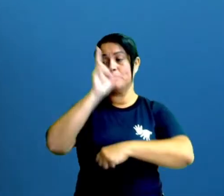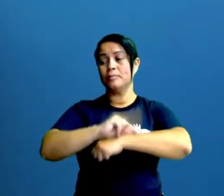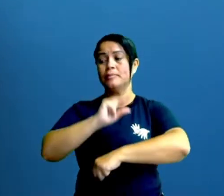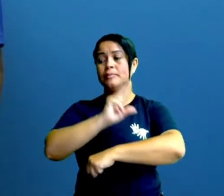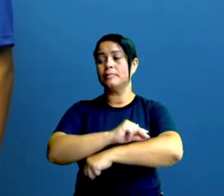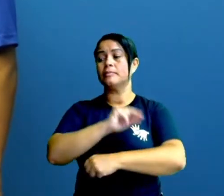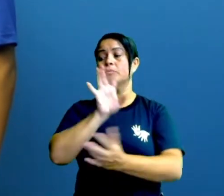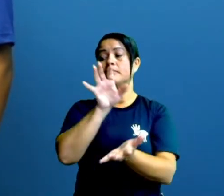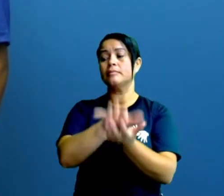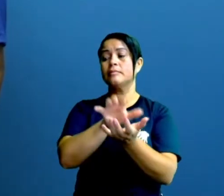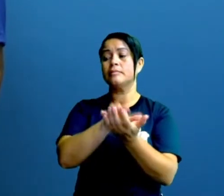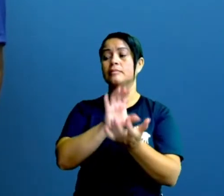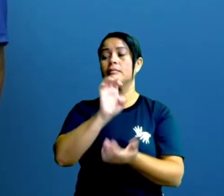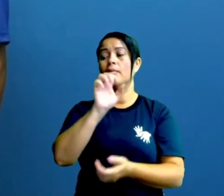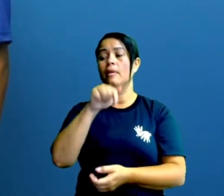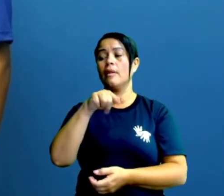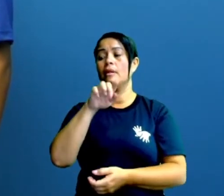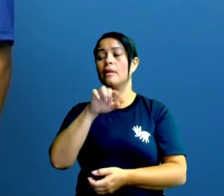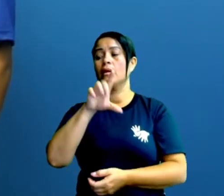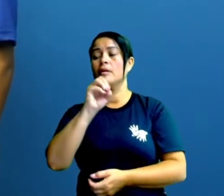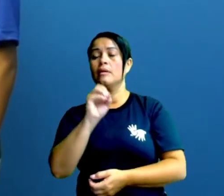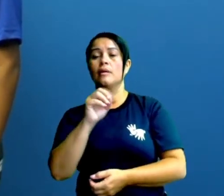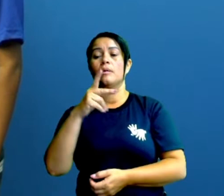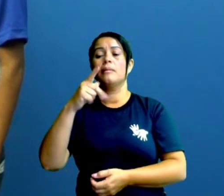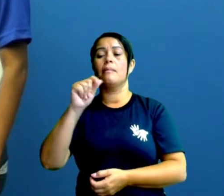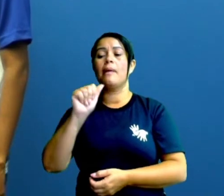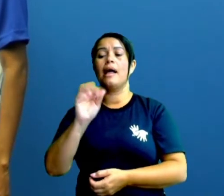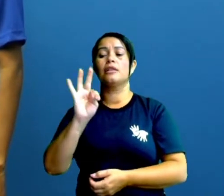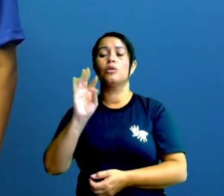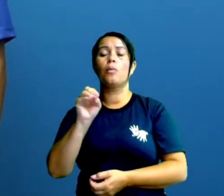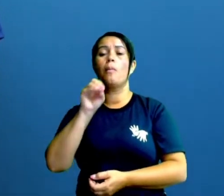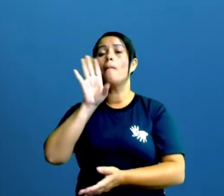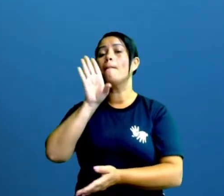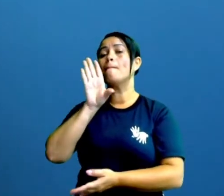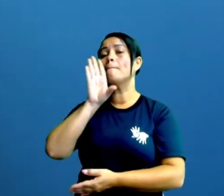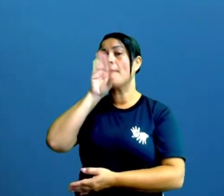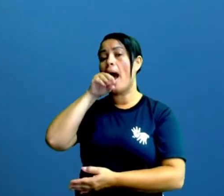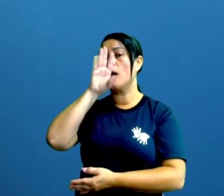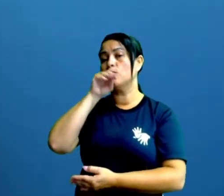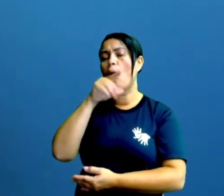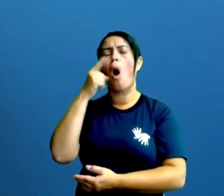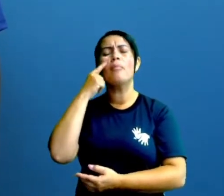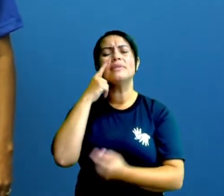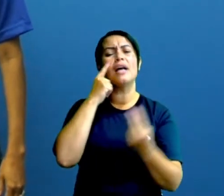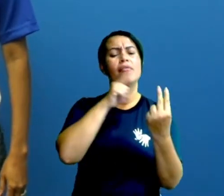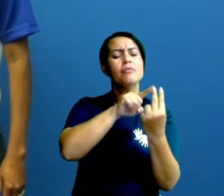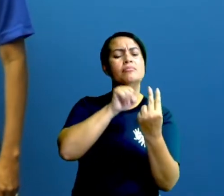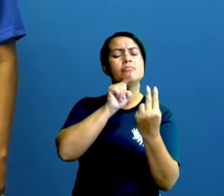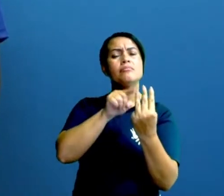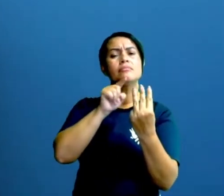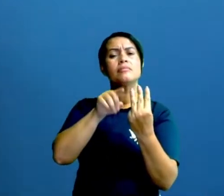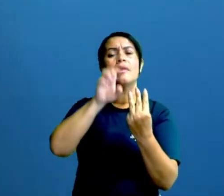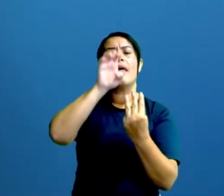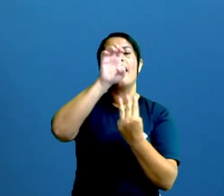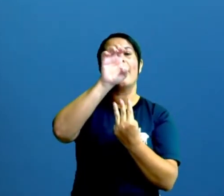o Esquilo ímpar pensando em um sonzinho